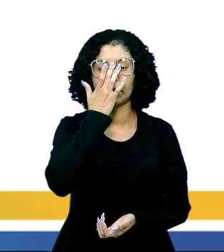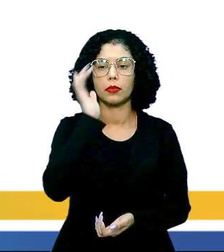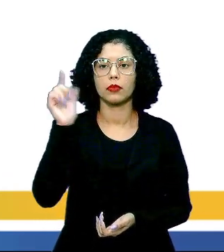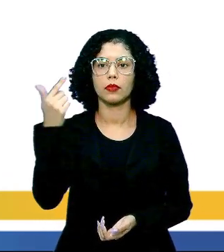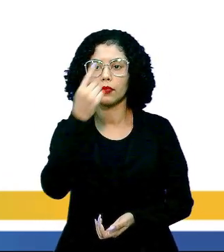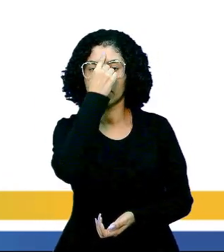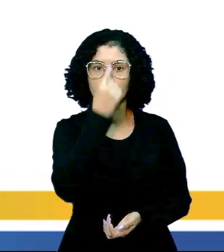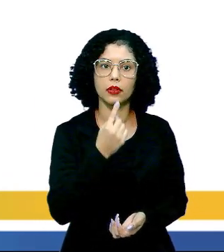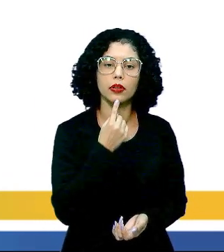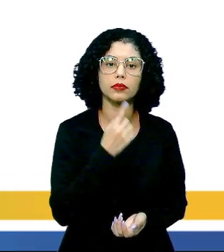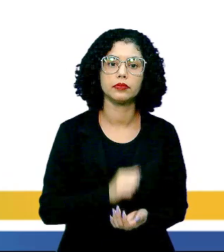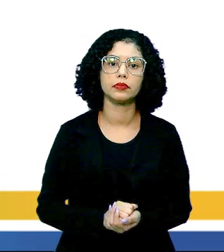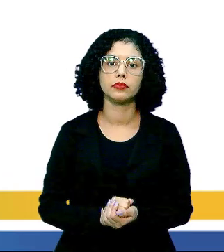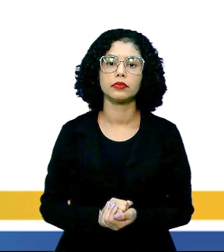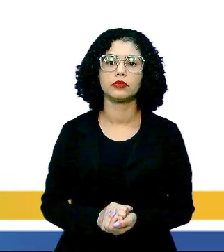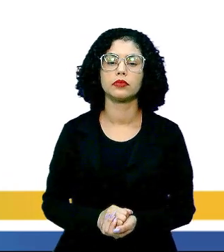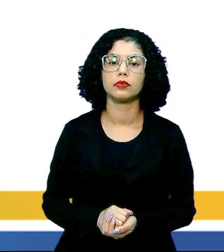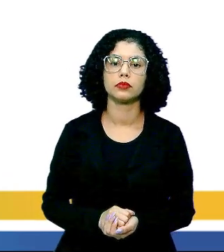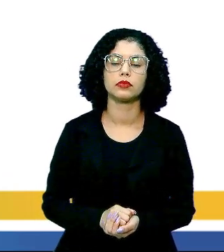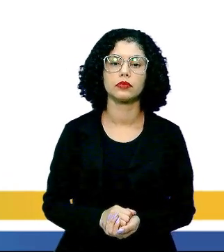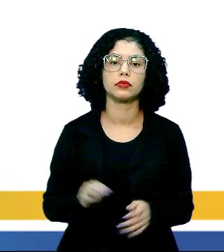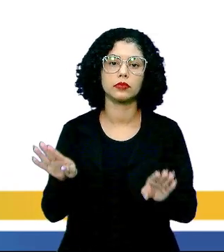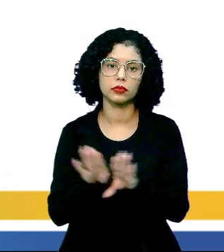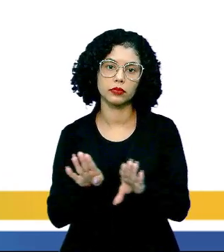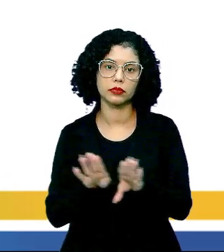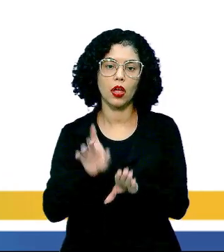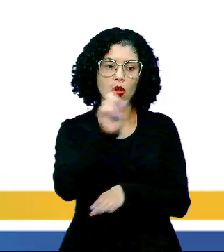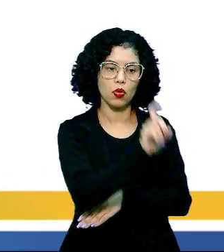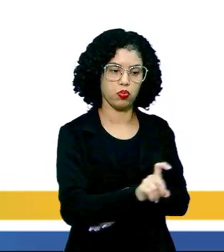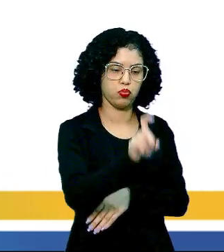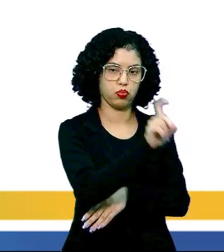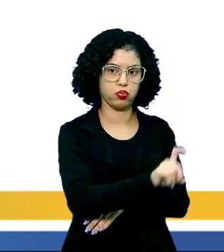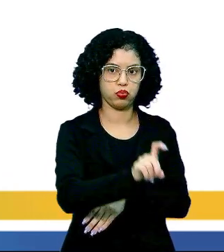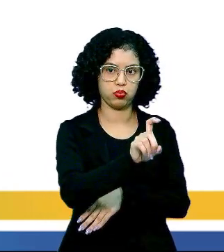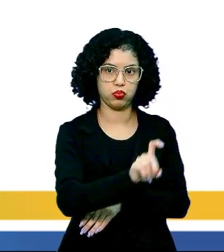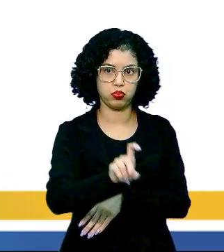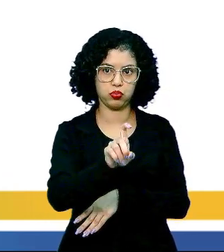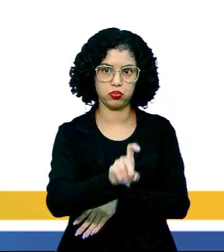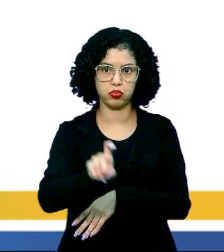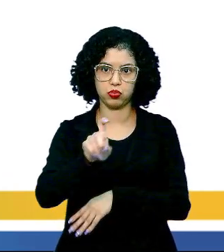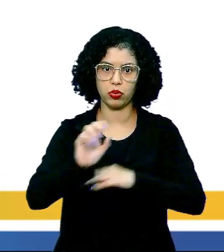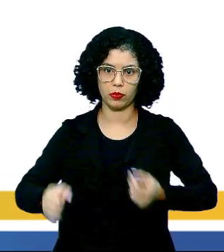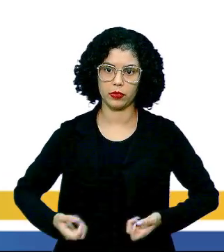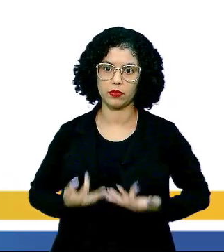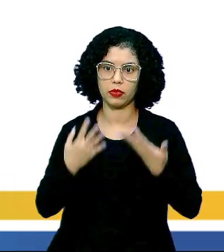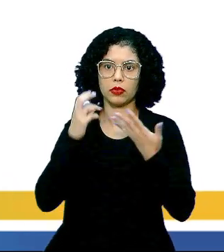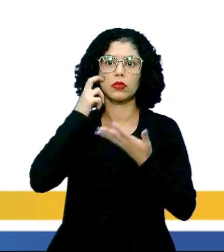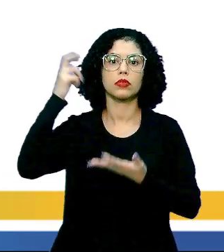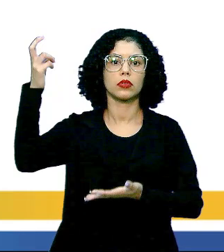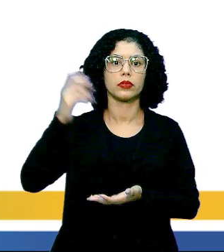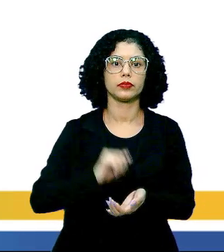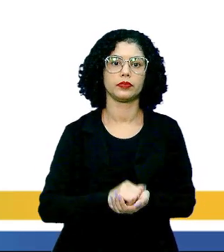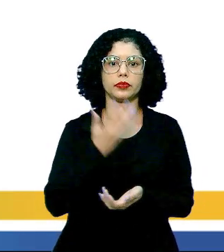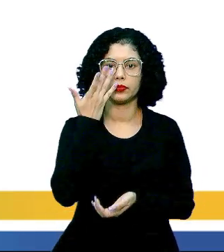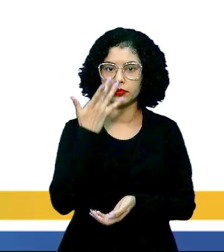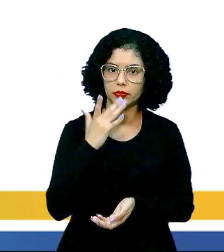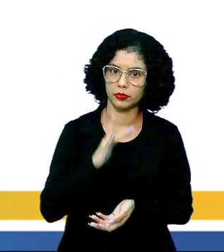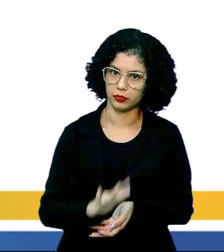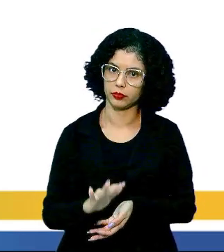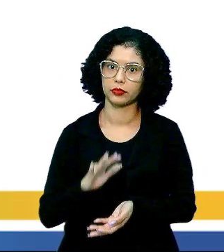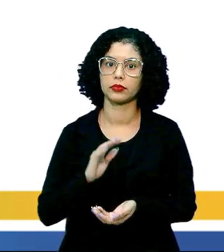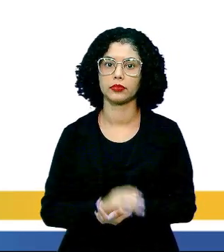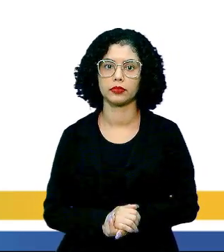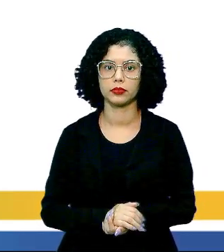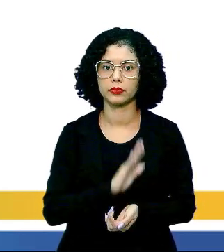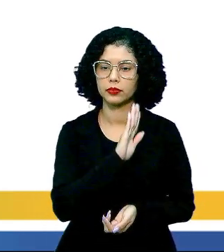uma outra imagem. Temos aí, um muro, grafite, uma manifestação cultural. Temos aí uma criança, a imagem de